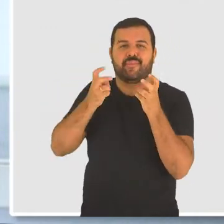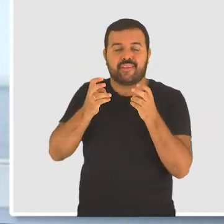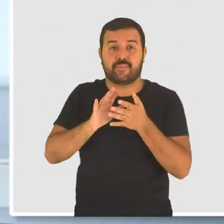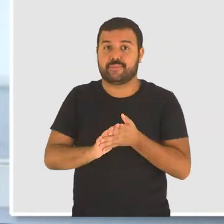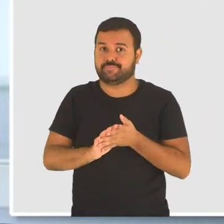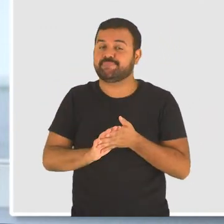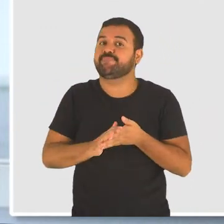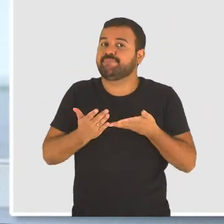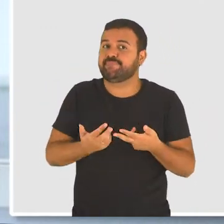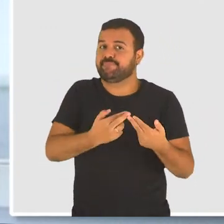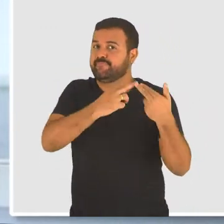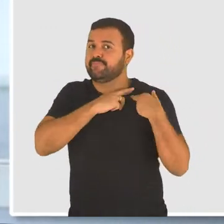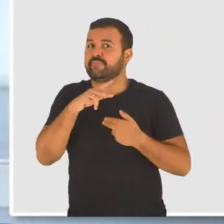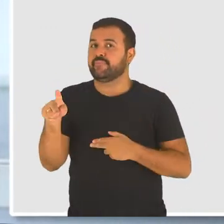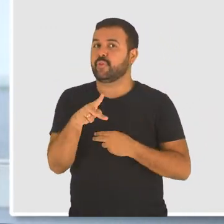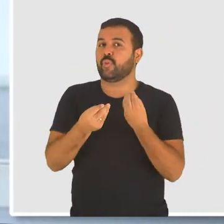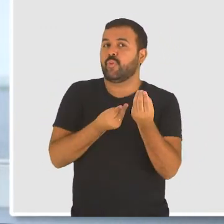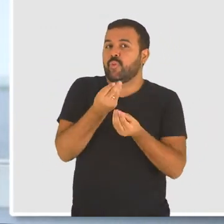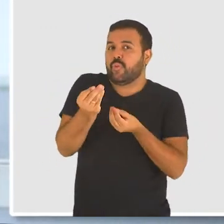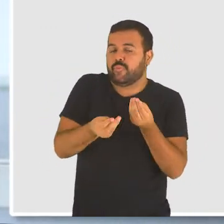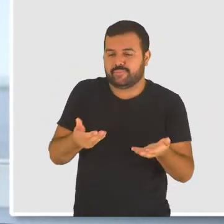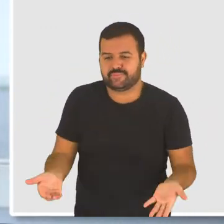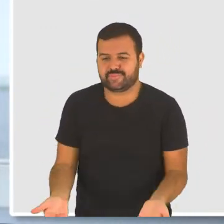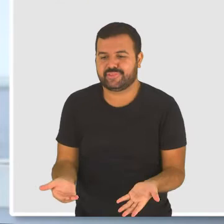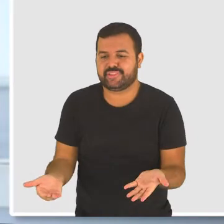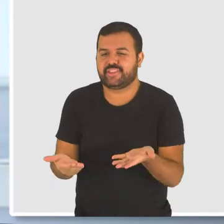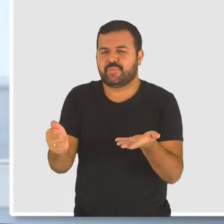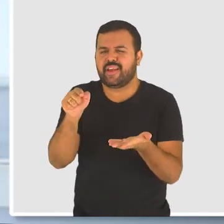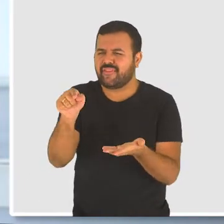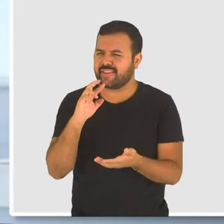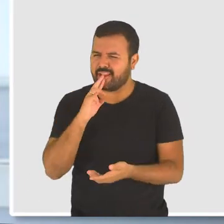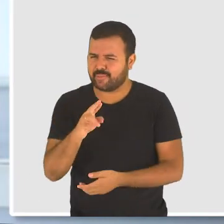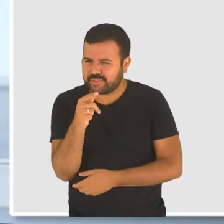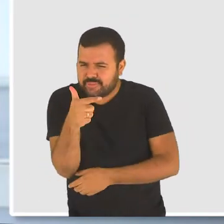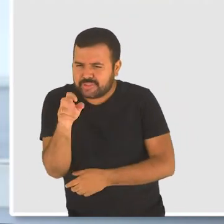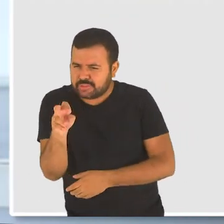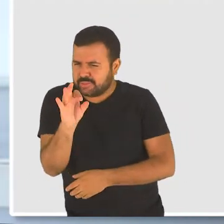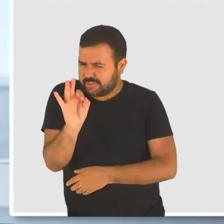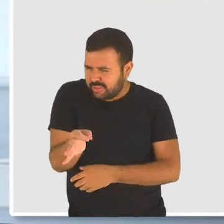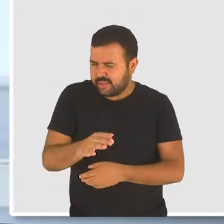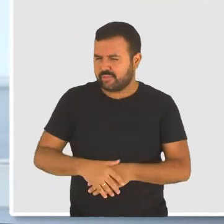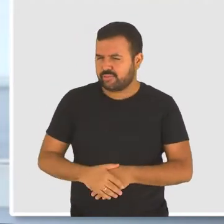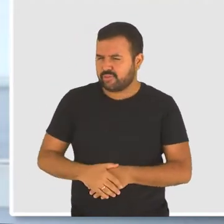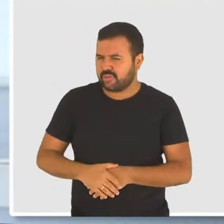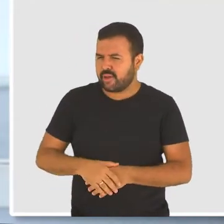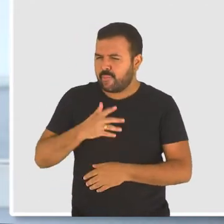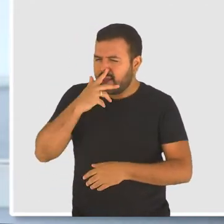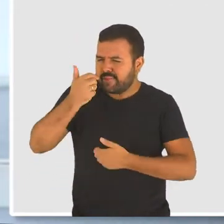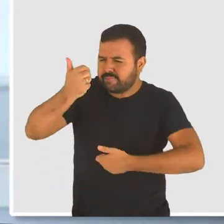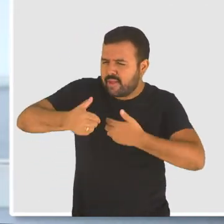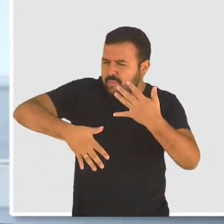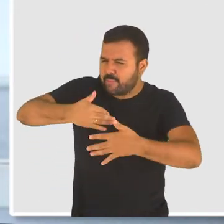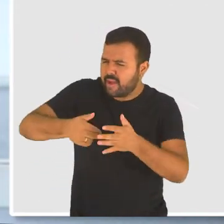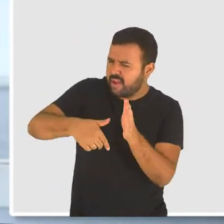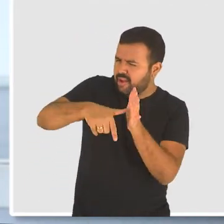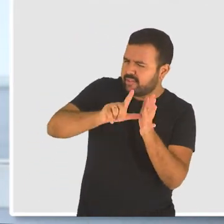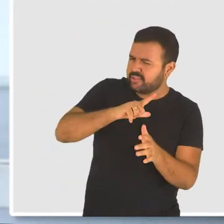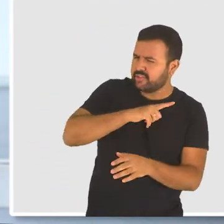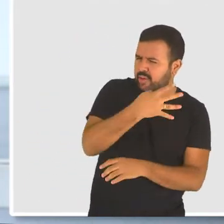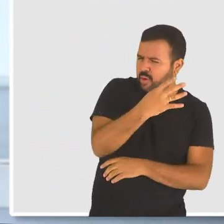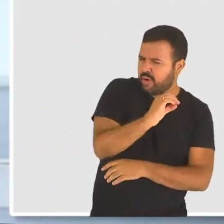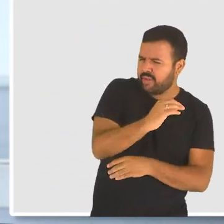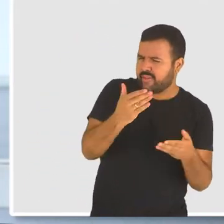a pensar sobre aquela resposta, mesmo que a resposta tenha sido mais de 40 peixes. É alguma coisa